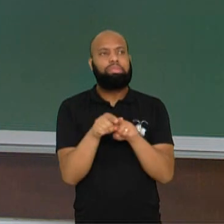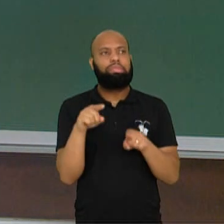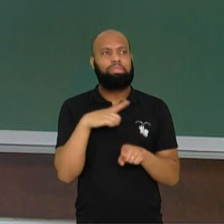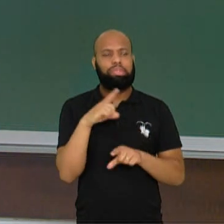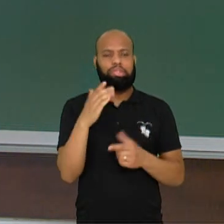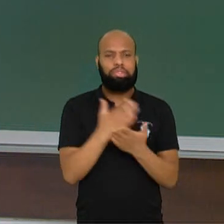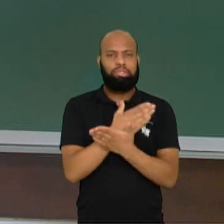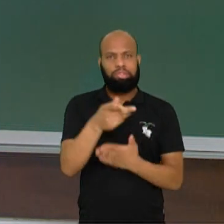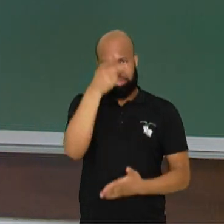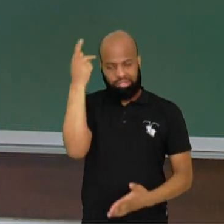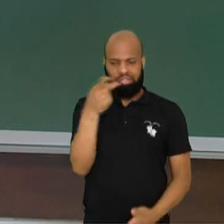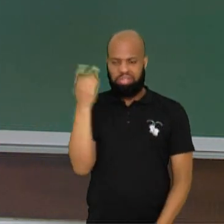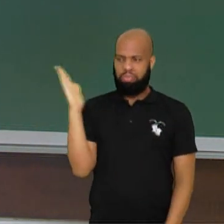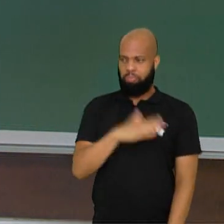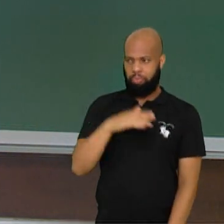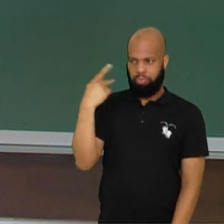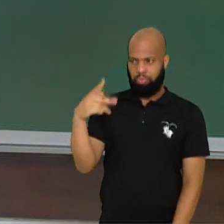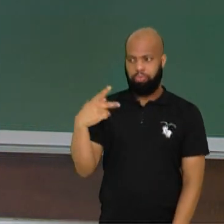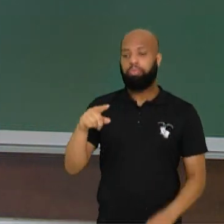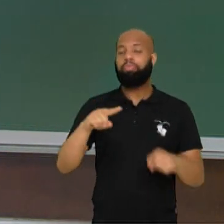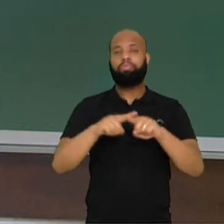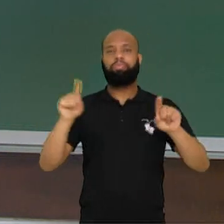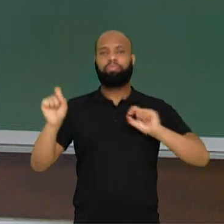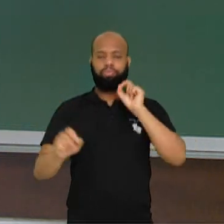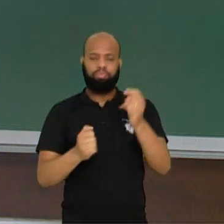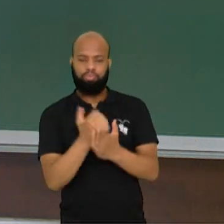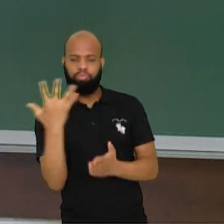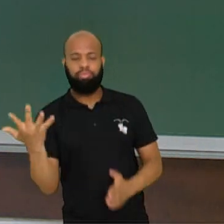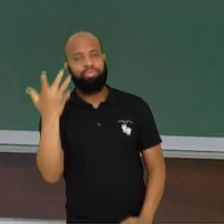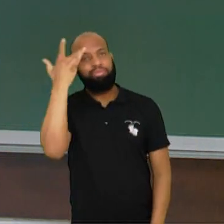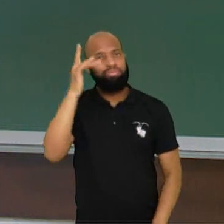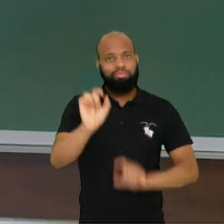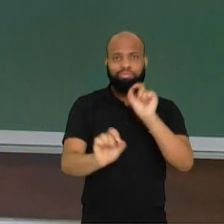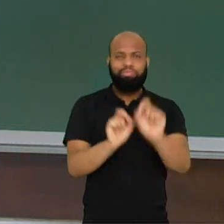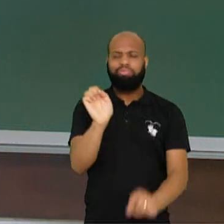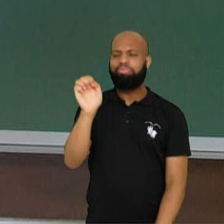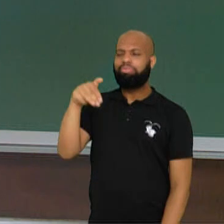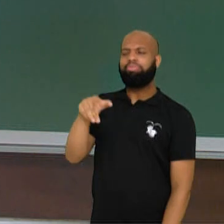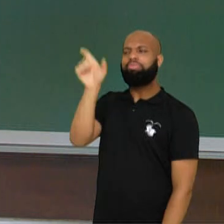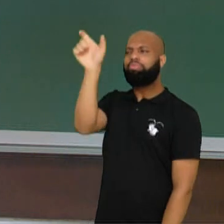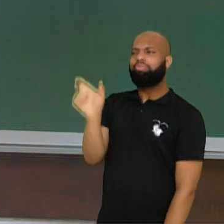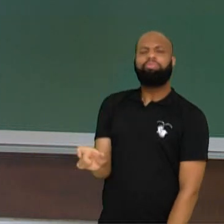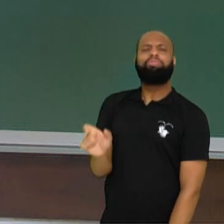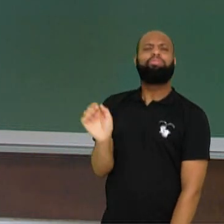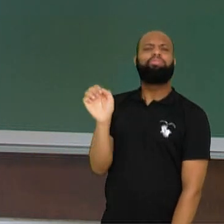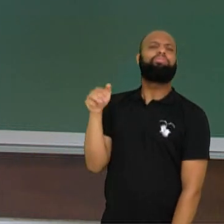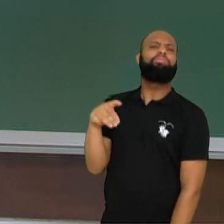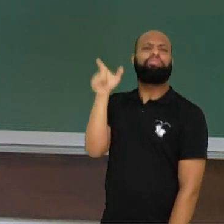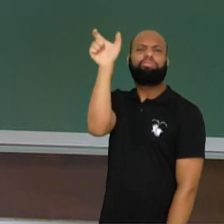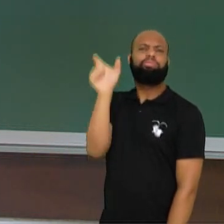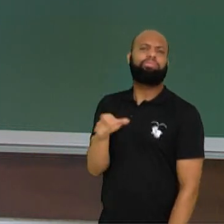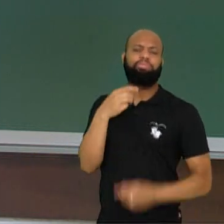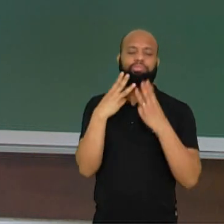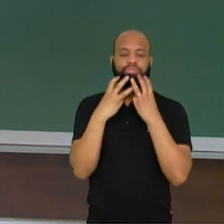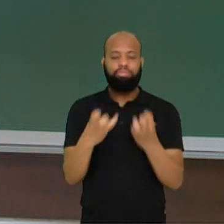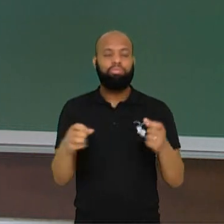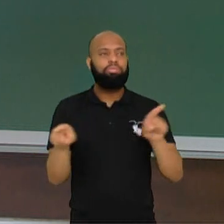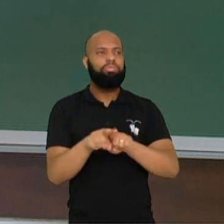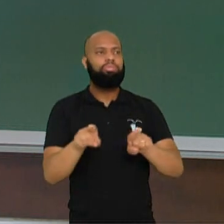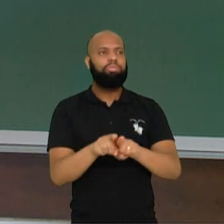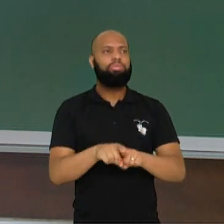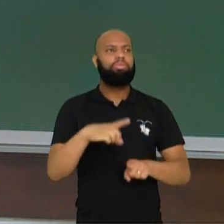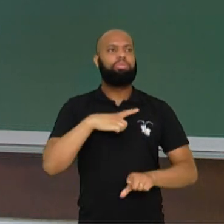mal falado, porém, muitas vezes a gente não sabe quem exatamente foi esse filósofo, quais as